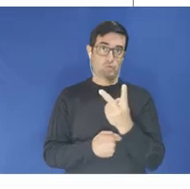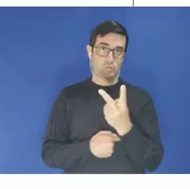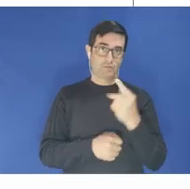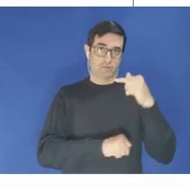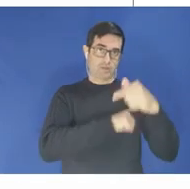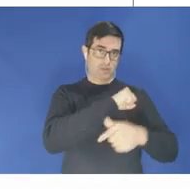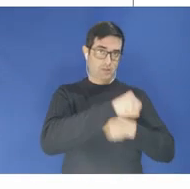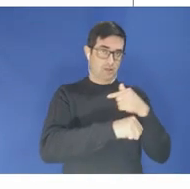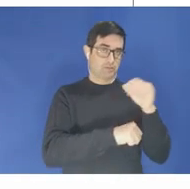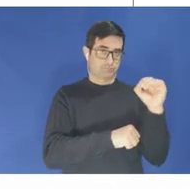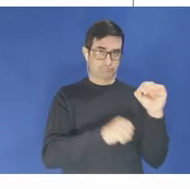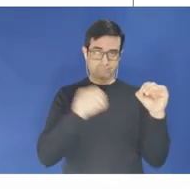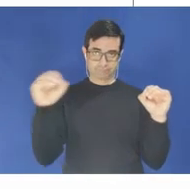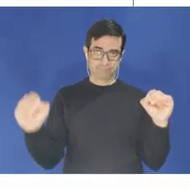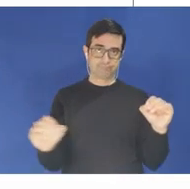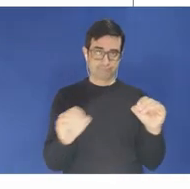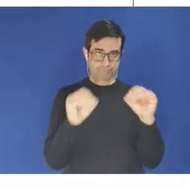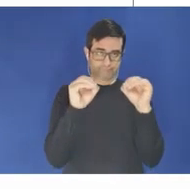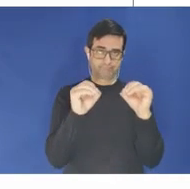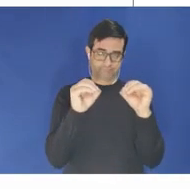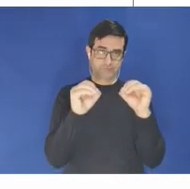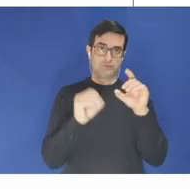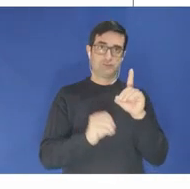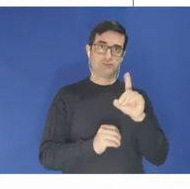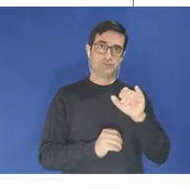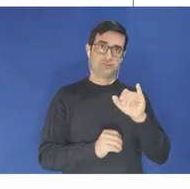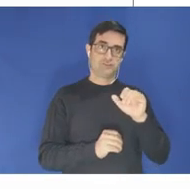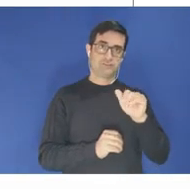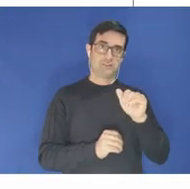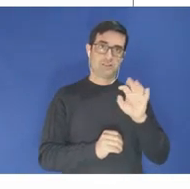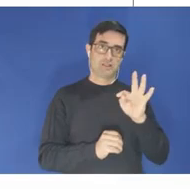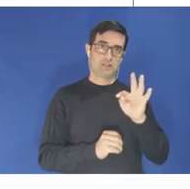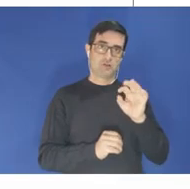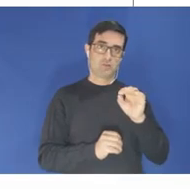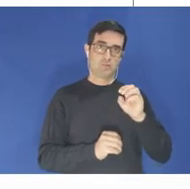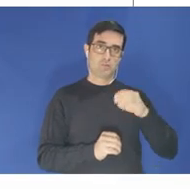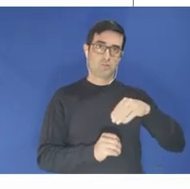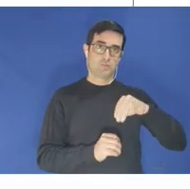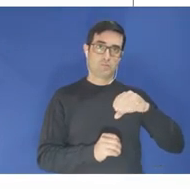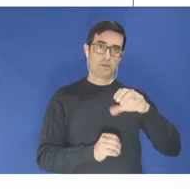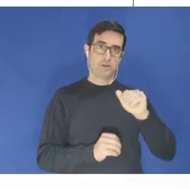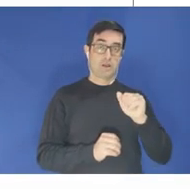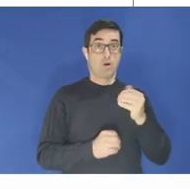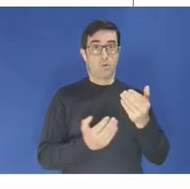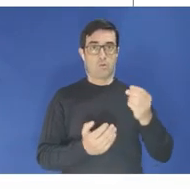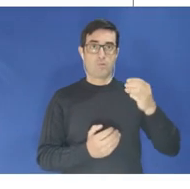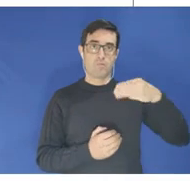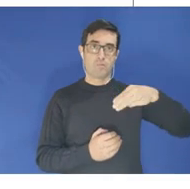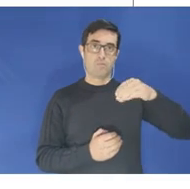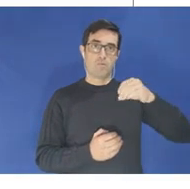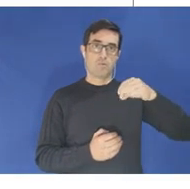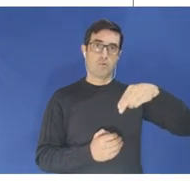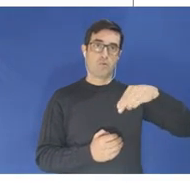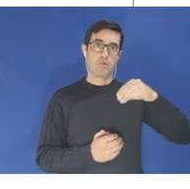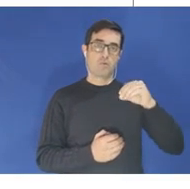2 átomos, né, uma molécula diatômica homonucleada. O que quer dizer isso? São 2 átomos